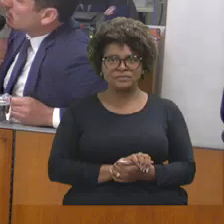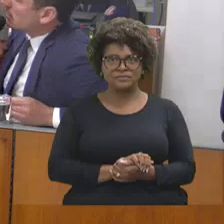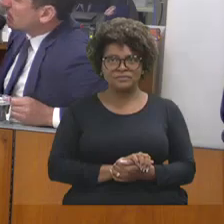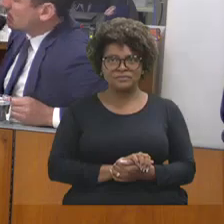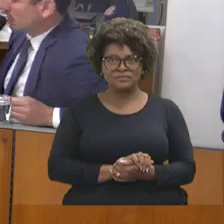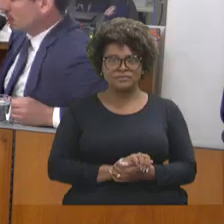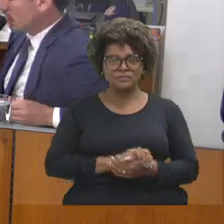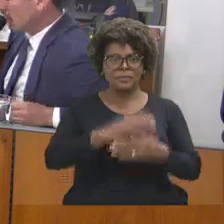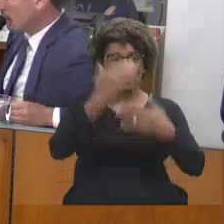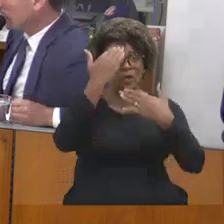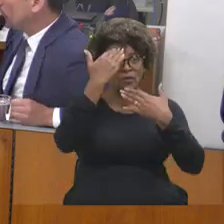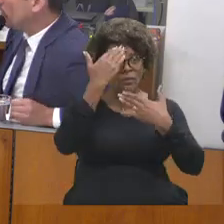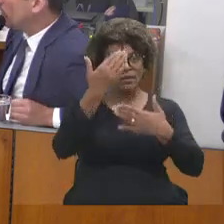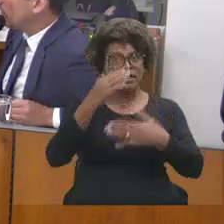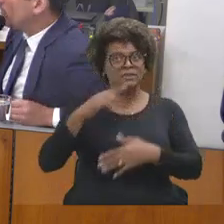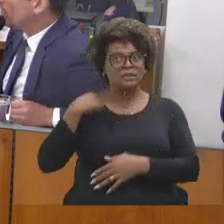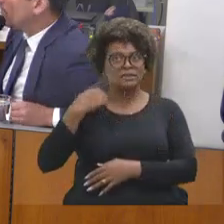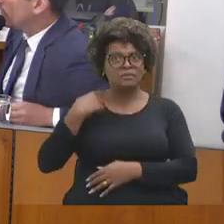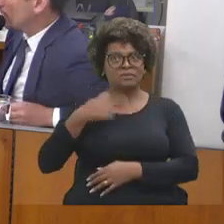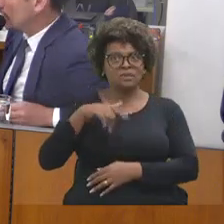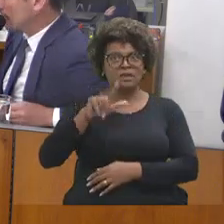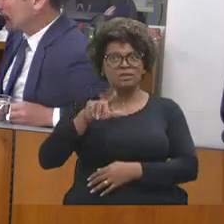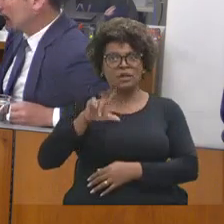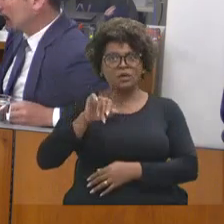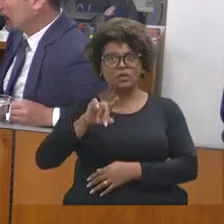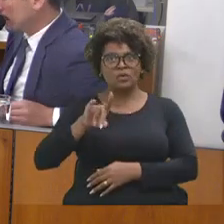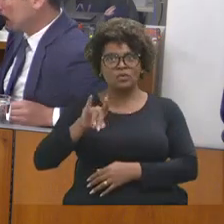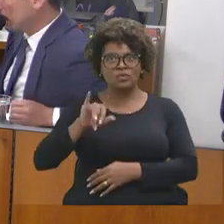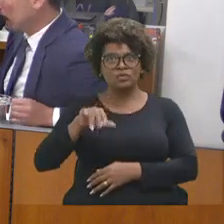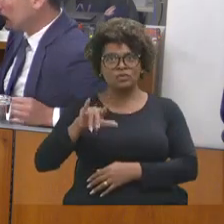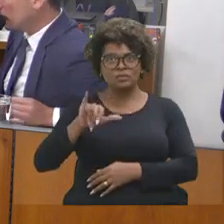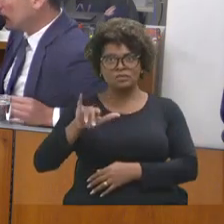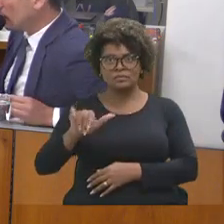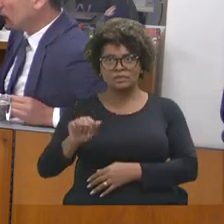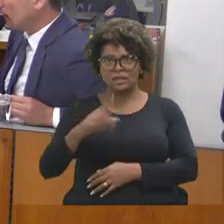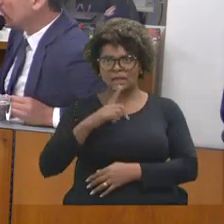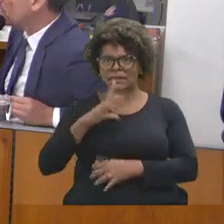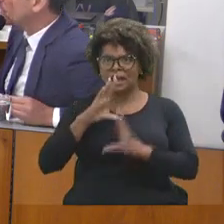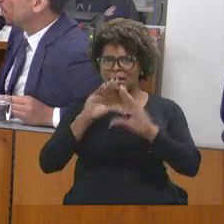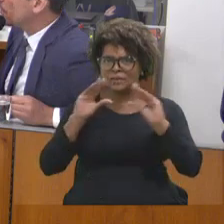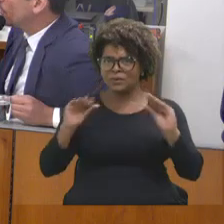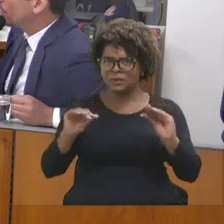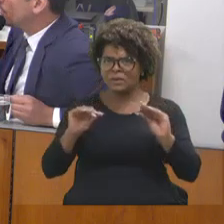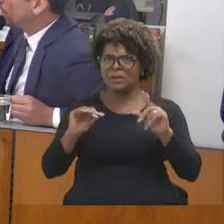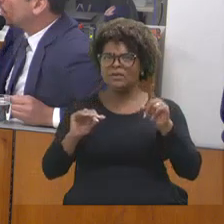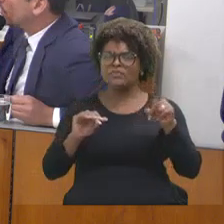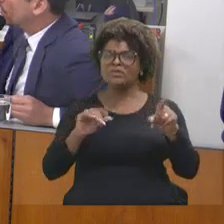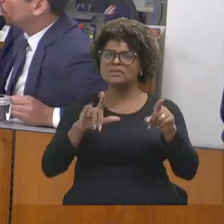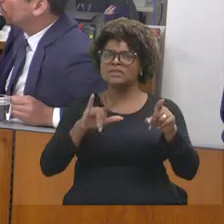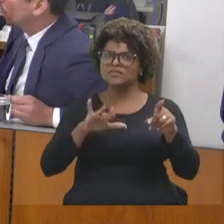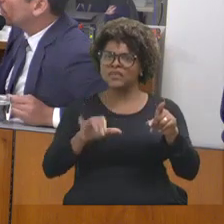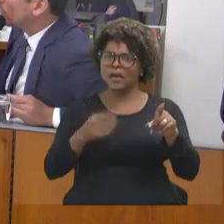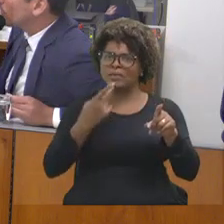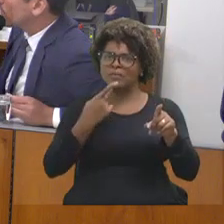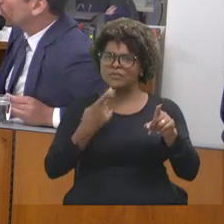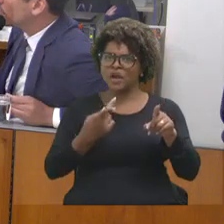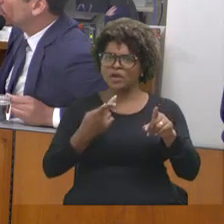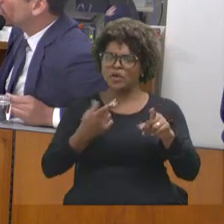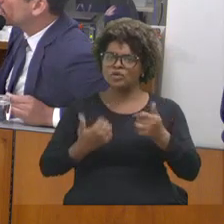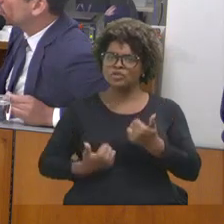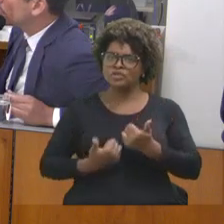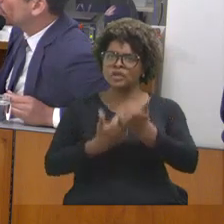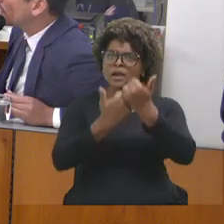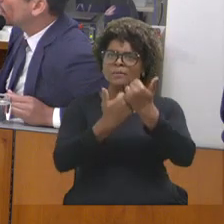noite tranquilo Fábio é eu vi que o senhor falou sobre a questão de apoio né o Manuel